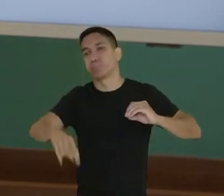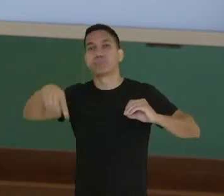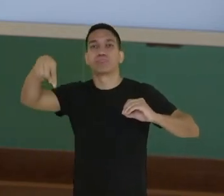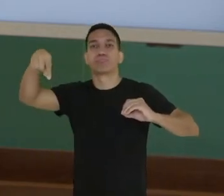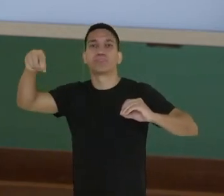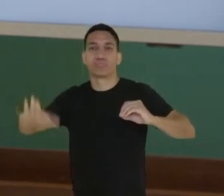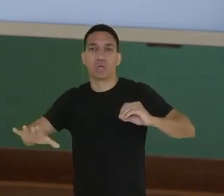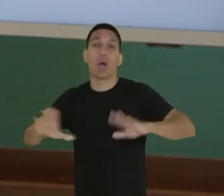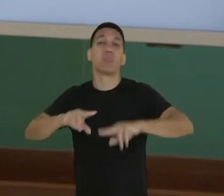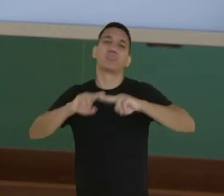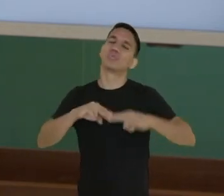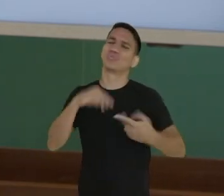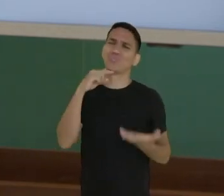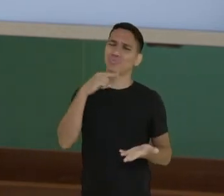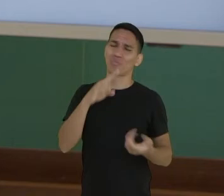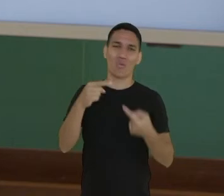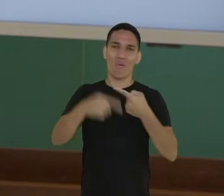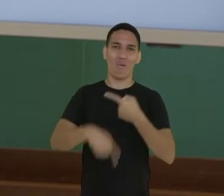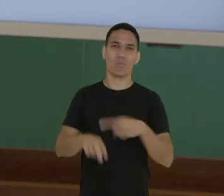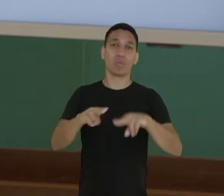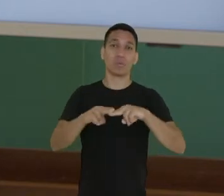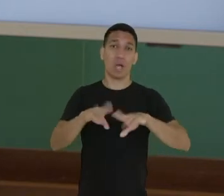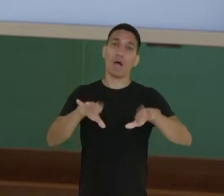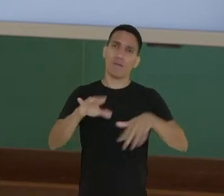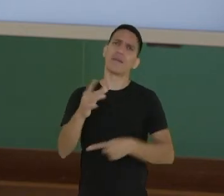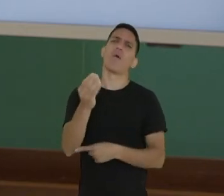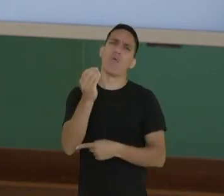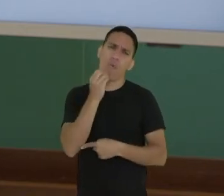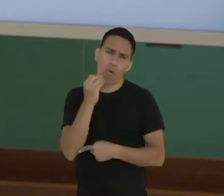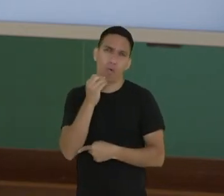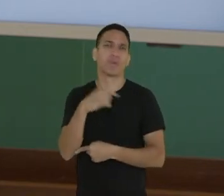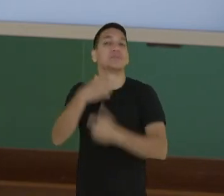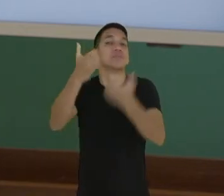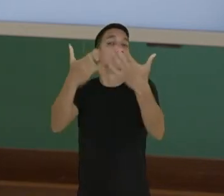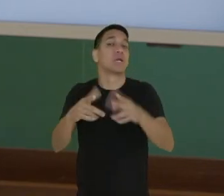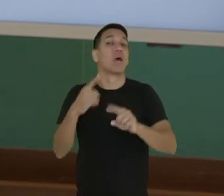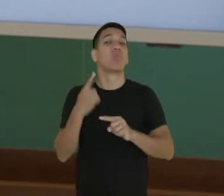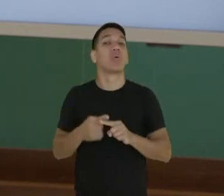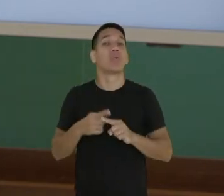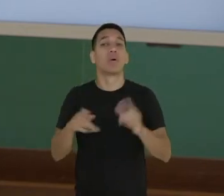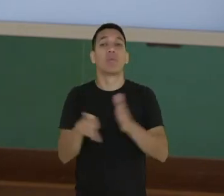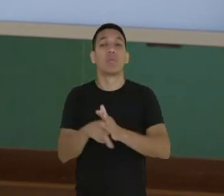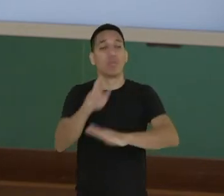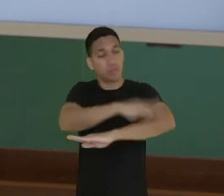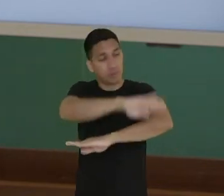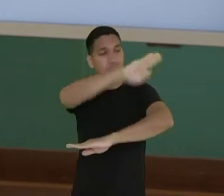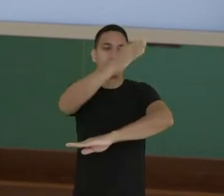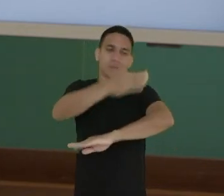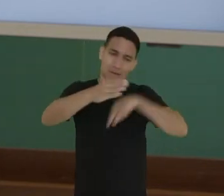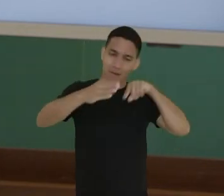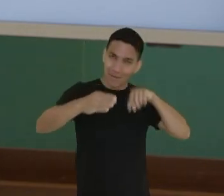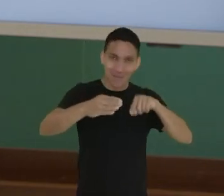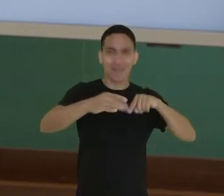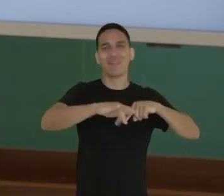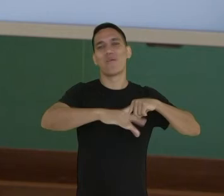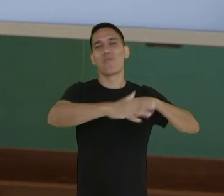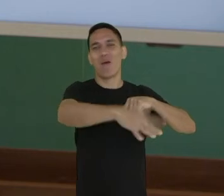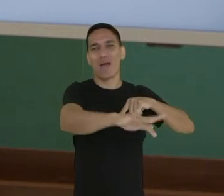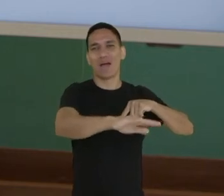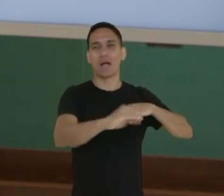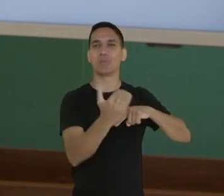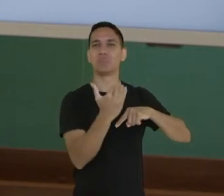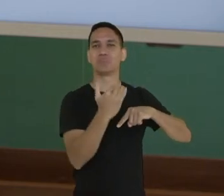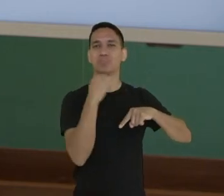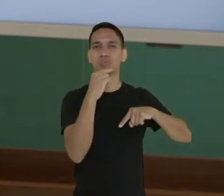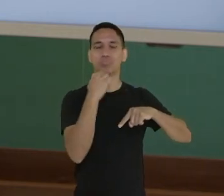energia eólica. Né? Obviamente tem uma explicação por isso. É por causa, né, da Serra do Mar aqui, que impede